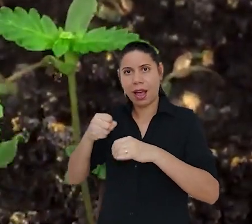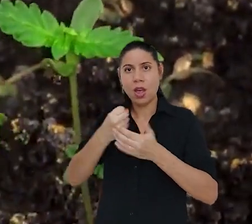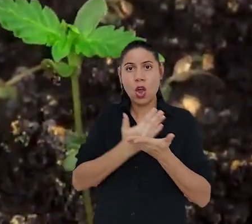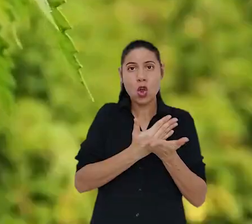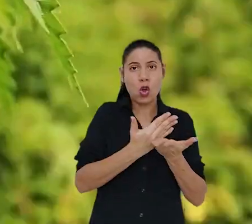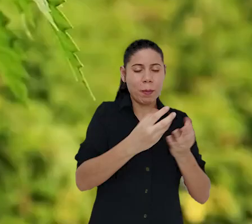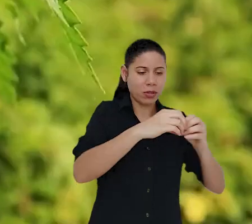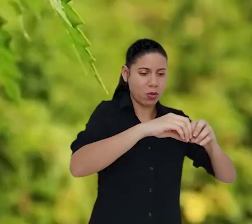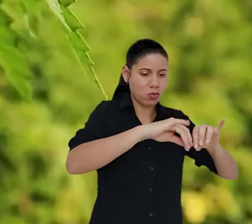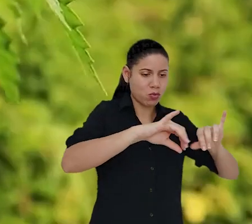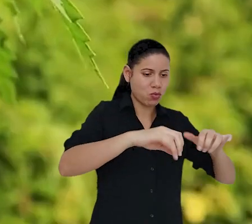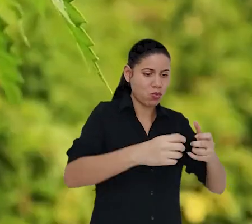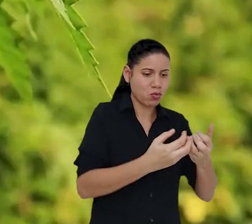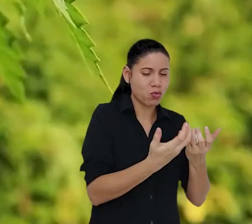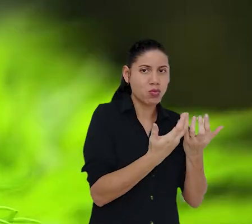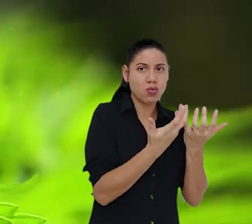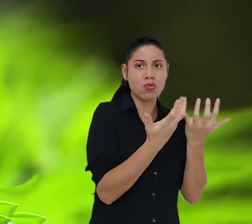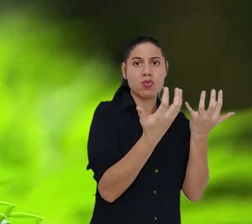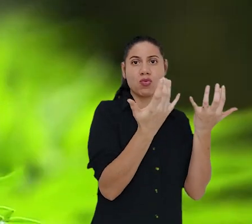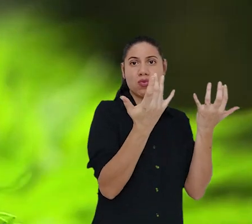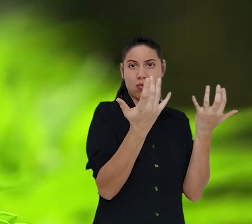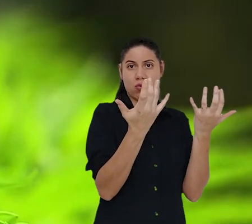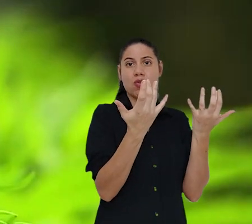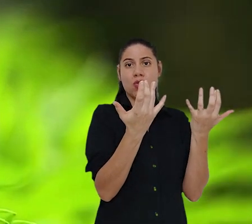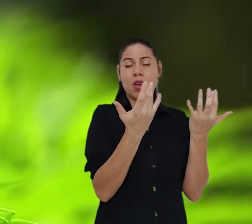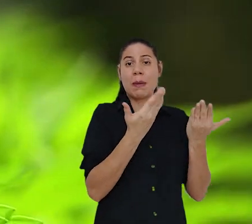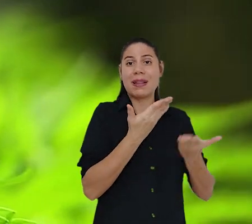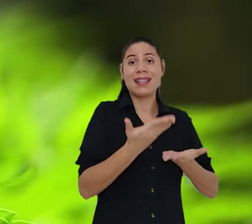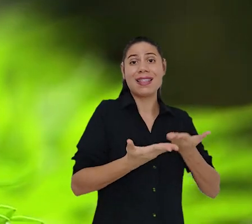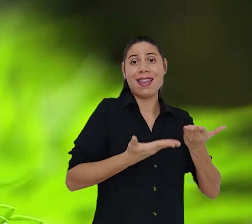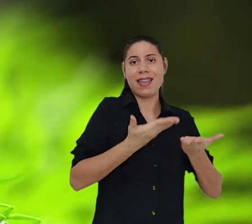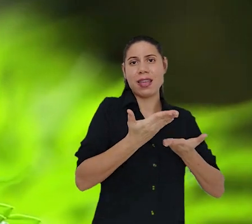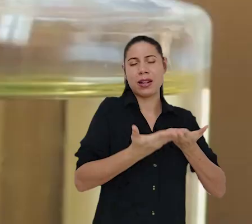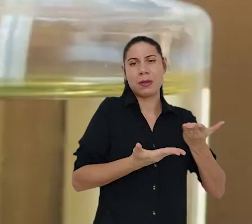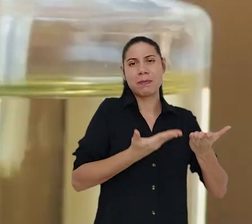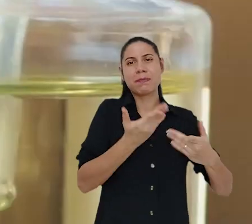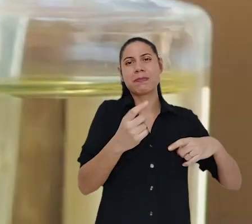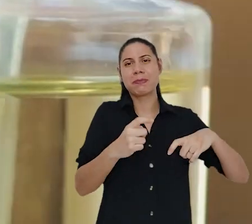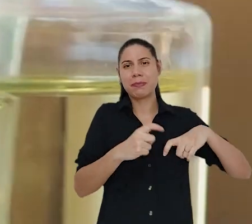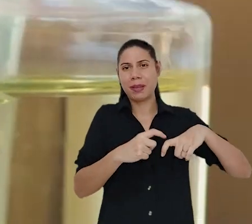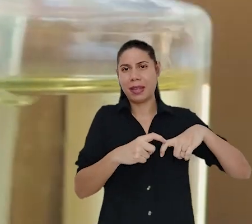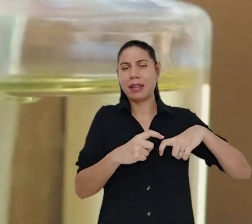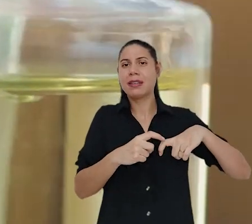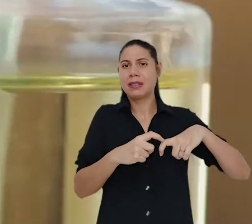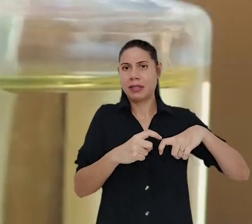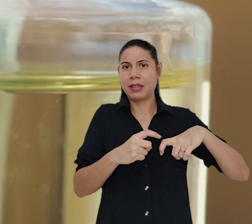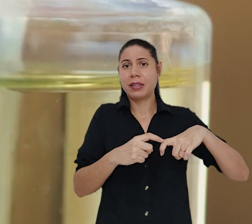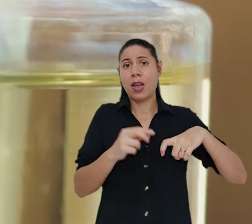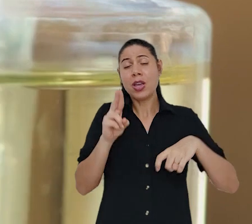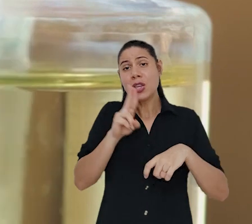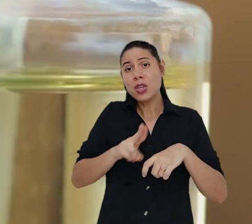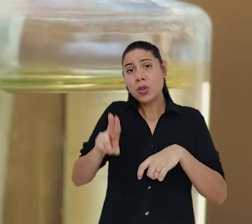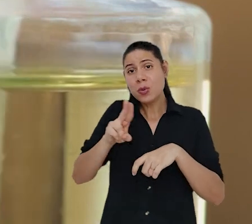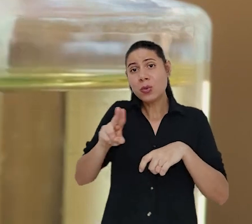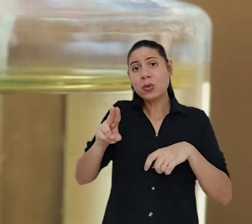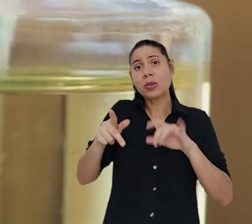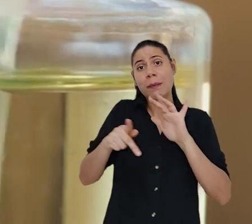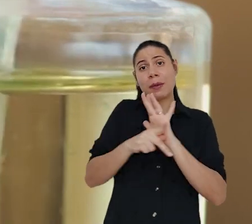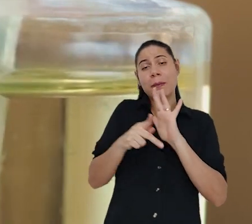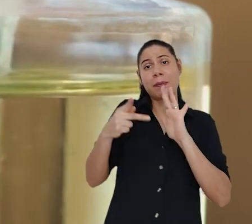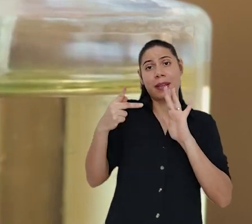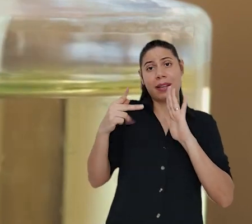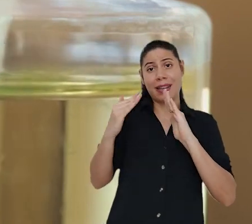o plantio e cultivo sustentável para fins terapêuticos e o uso no interior da sua